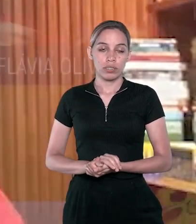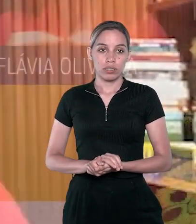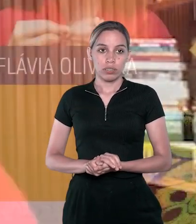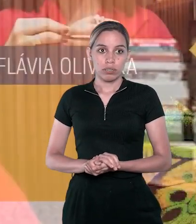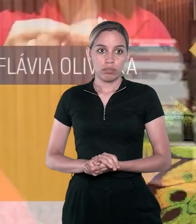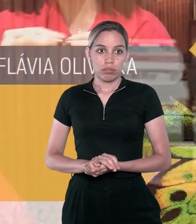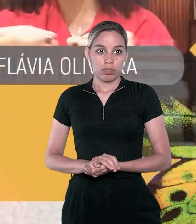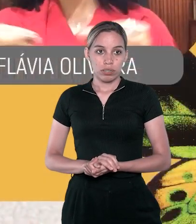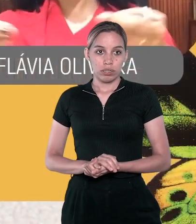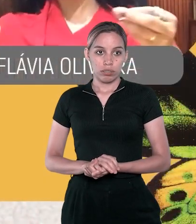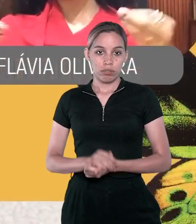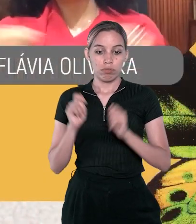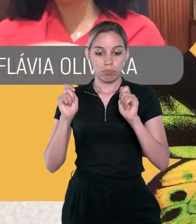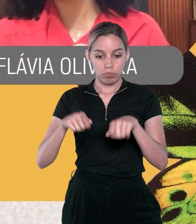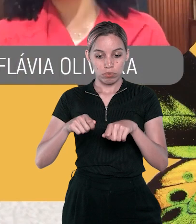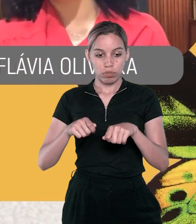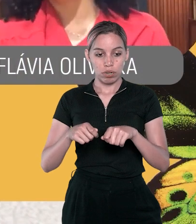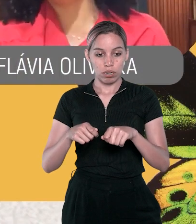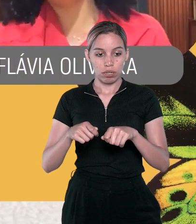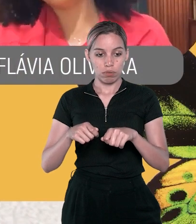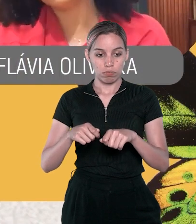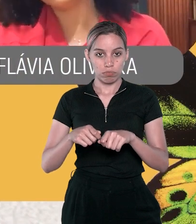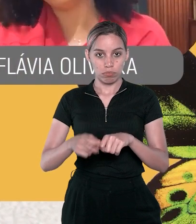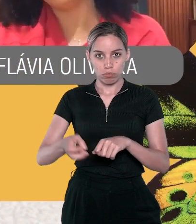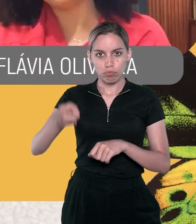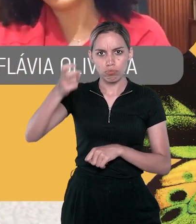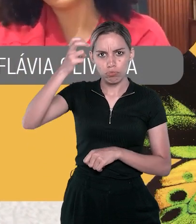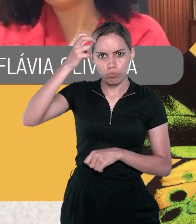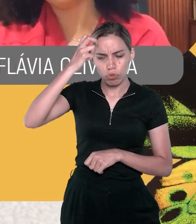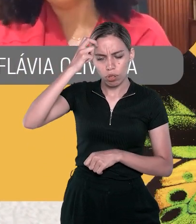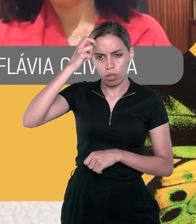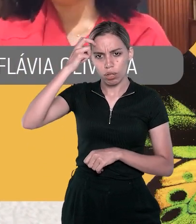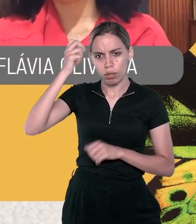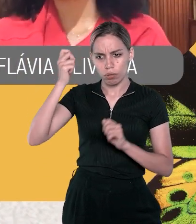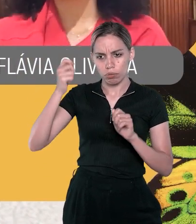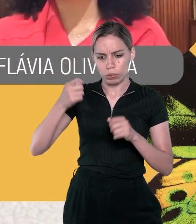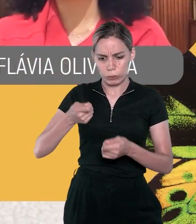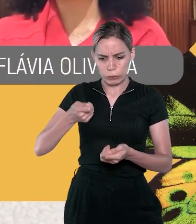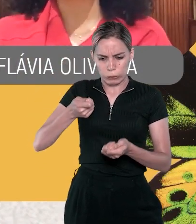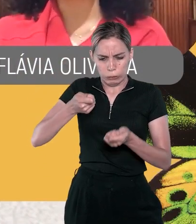A produção cultural e a pressão por representatividade,